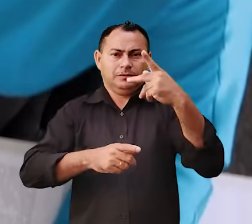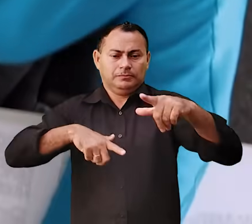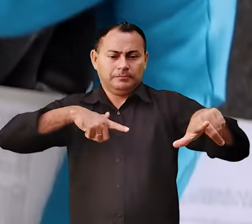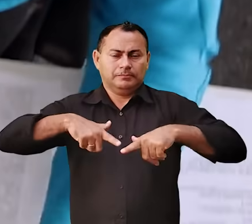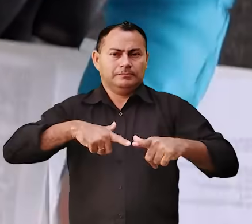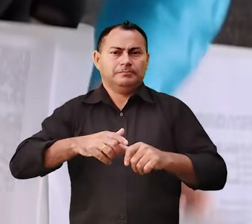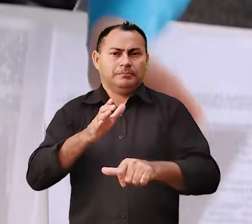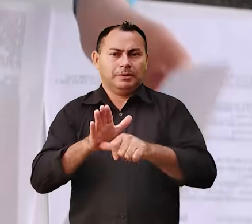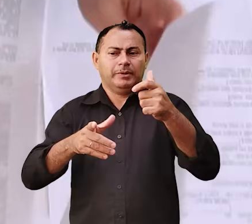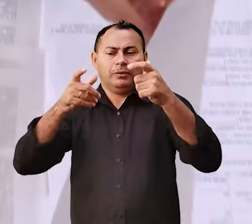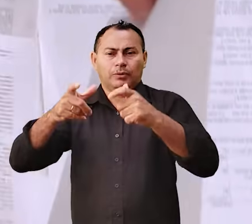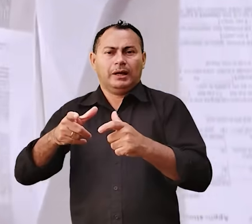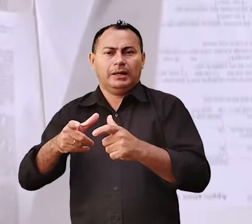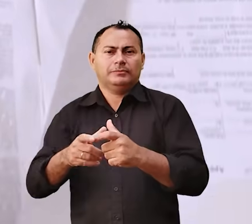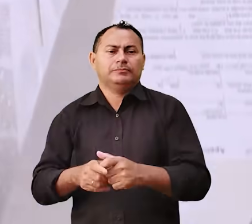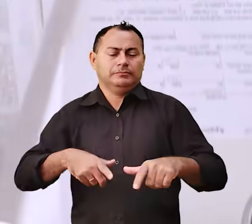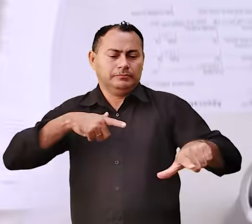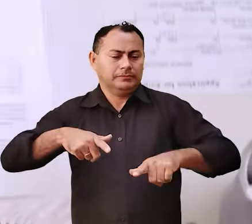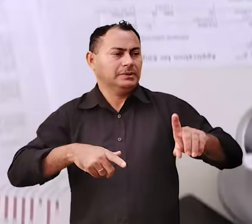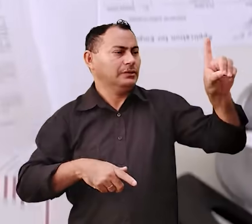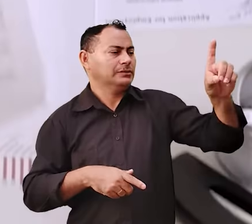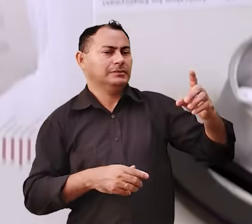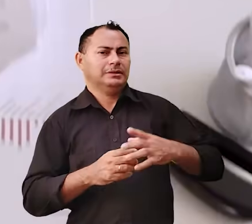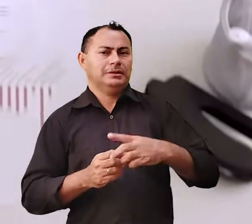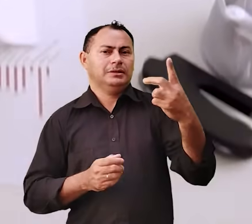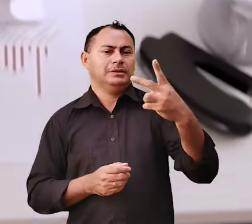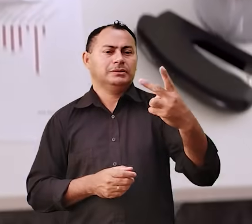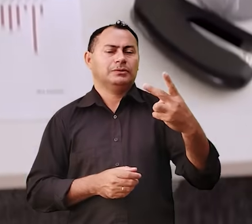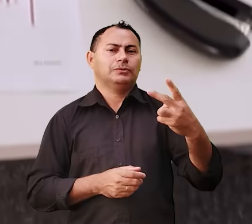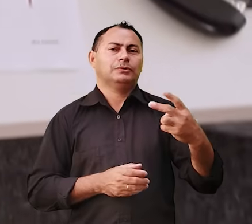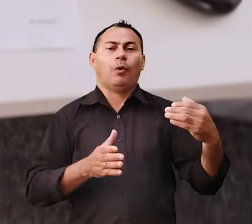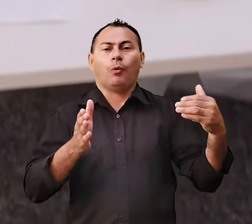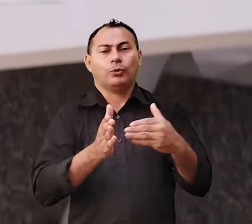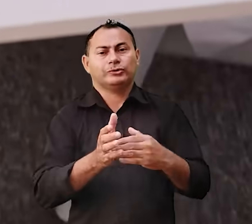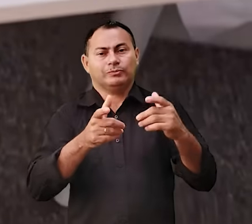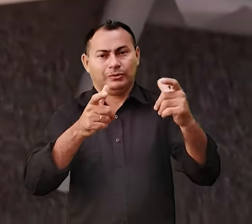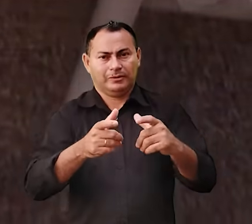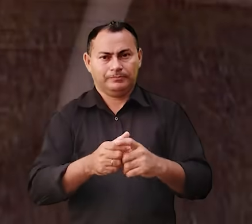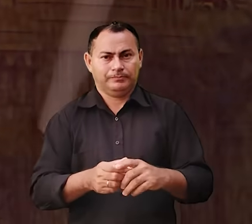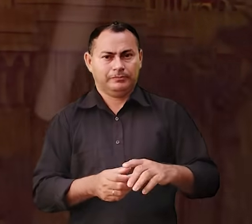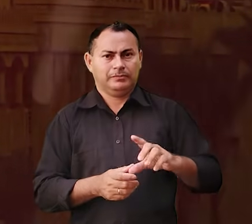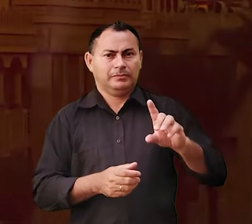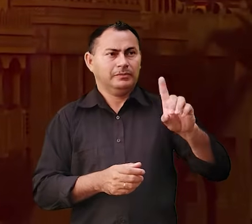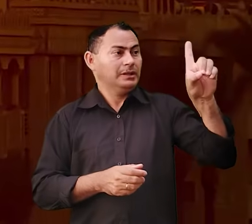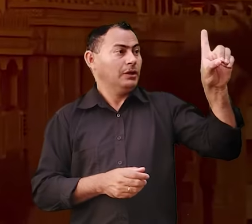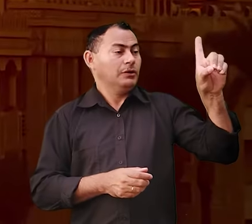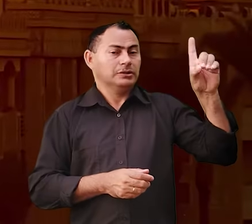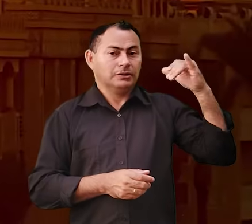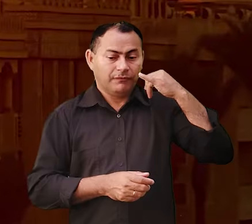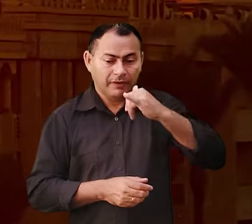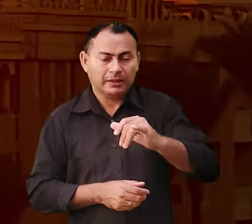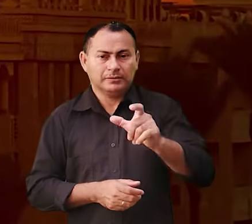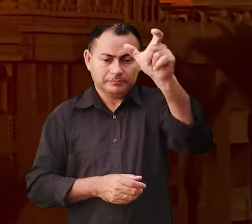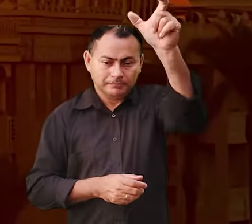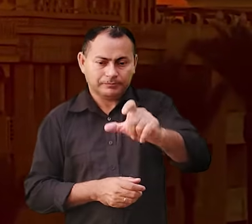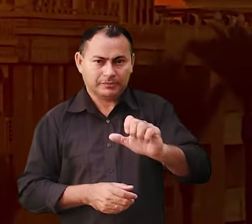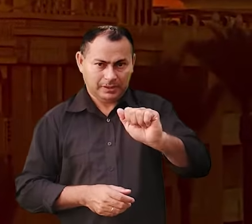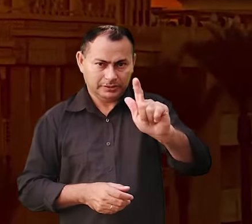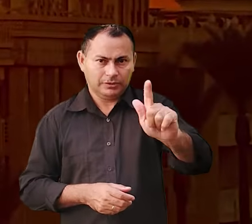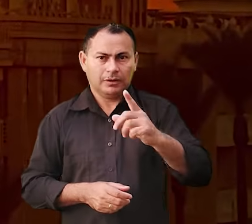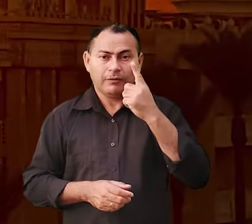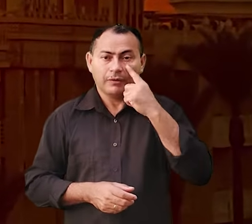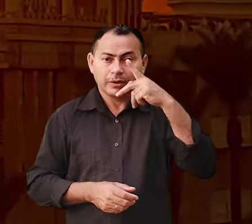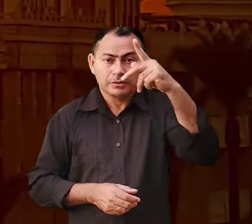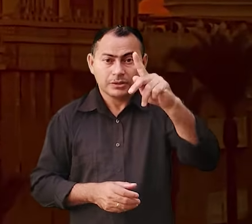colocando o seu trabalho em primeiro lugar e o trabalho de Deus em último. Deus fala através de Ageu: considerem